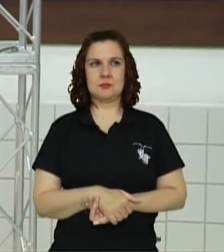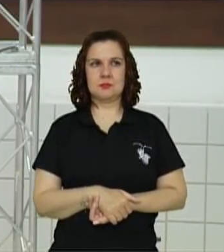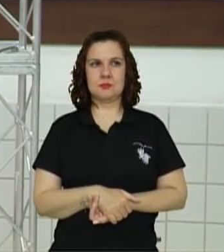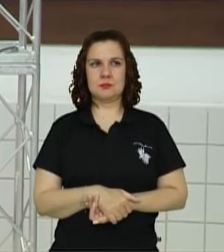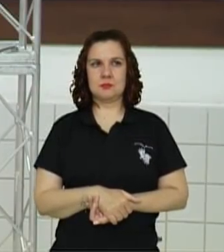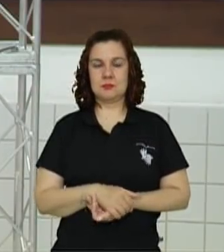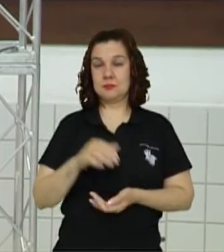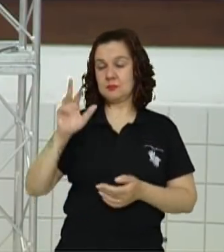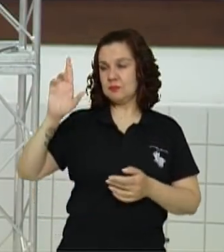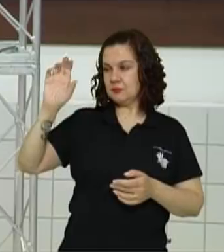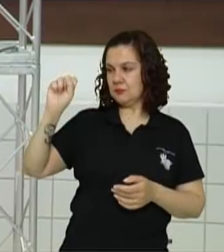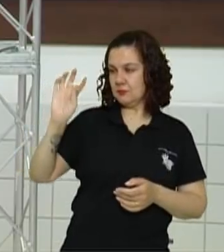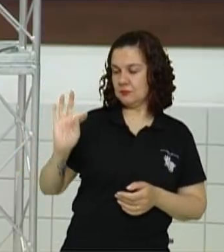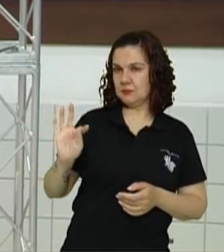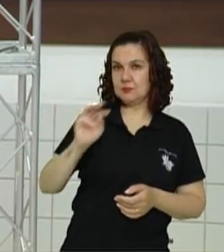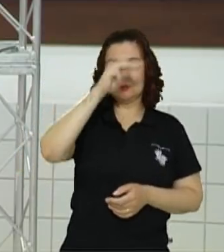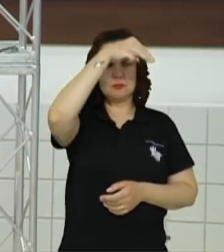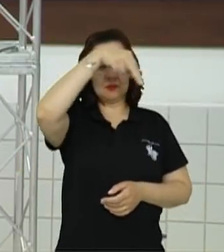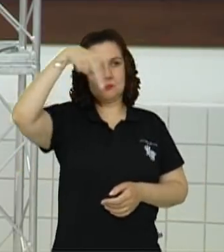MN,